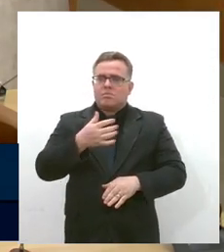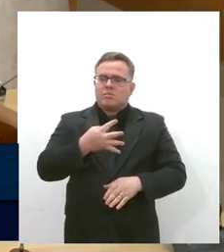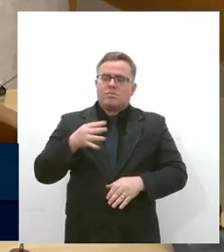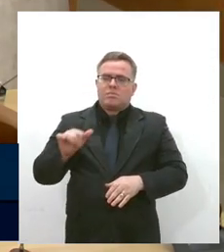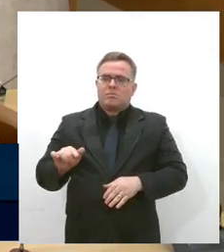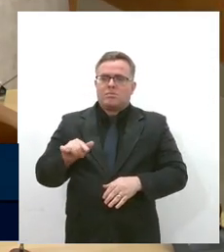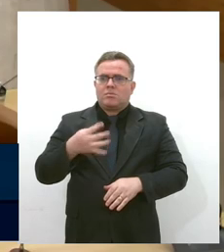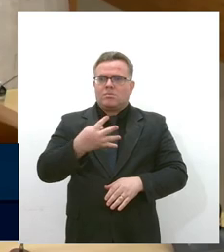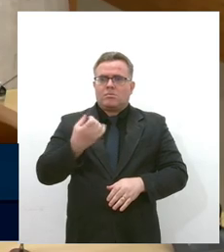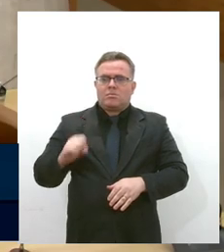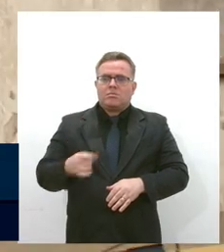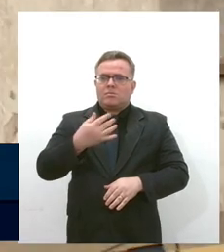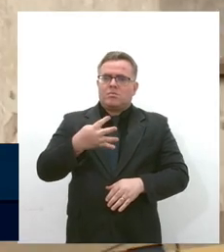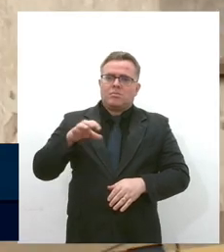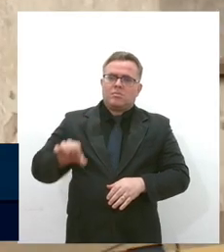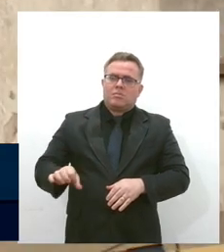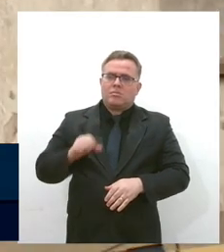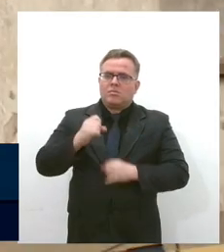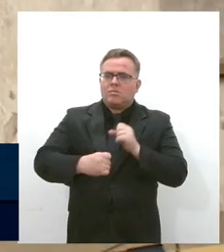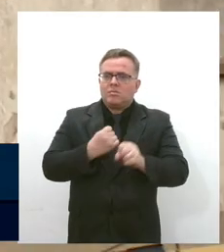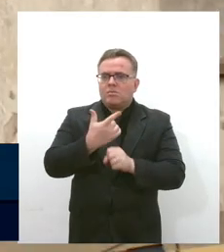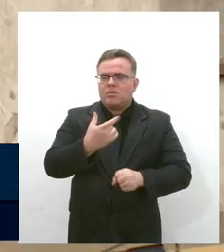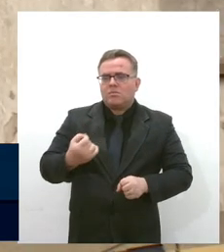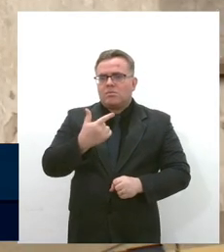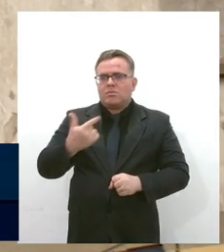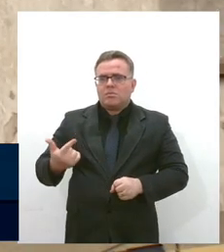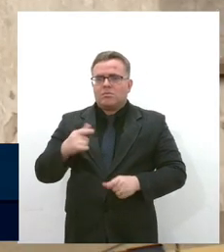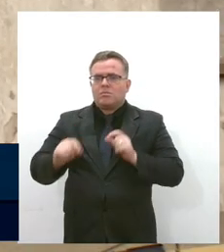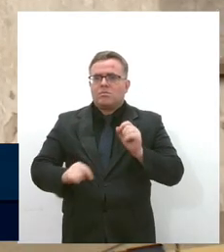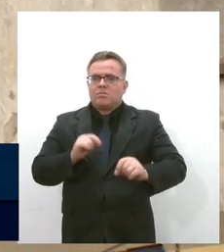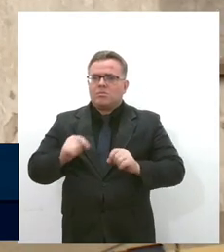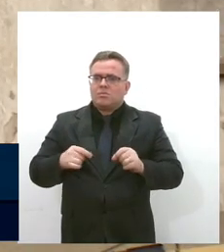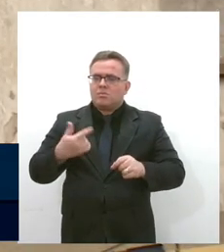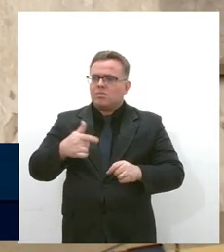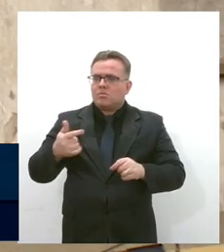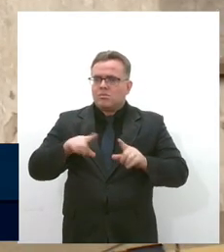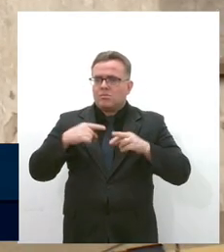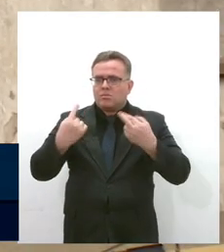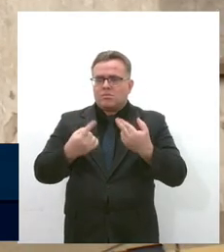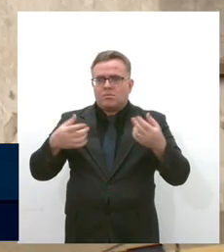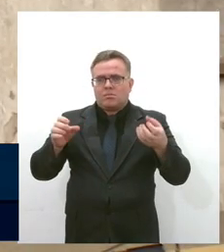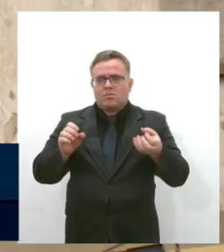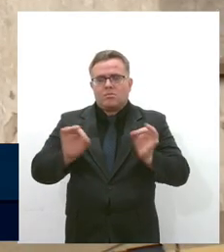de 2022. Não havendo oradores no grande expediente nem para explicação pessoal,